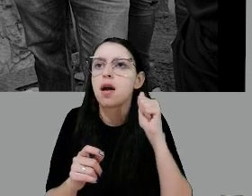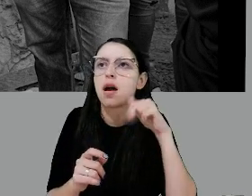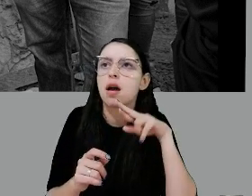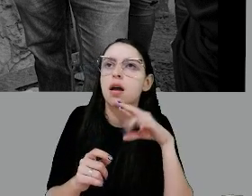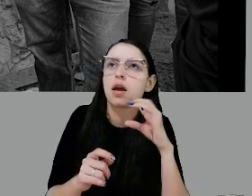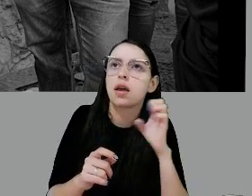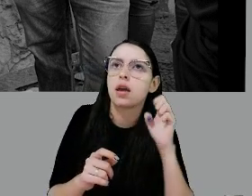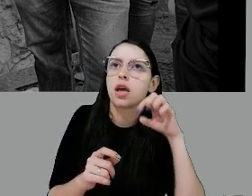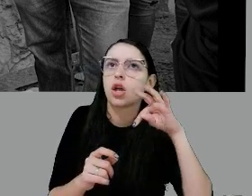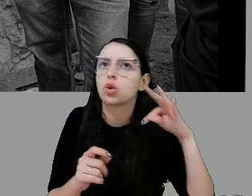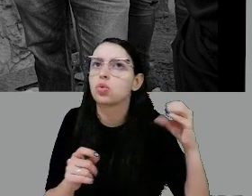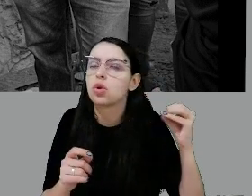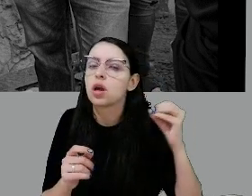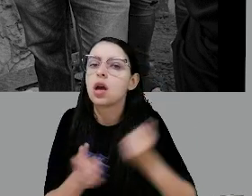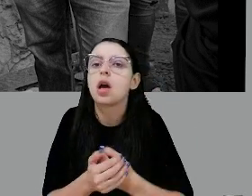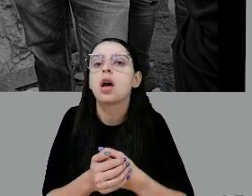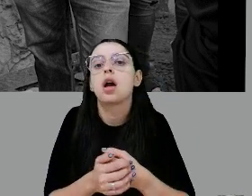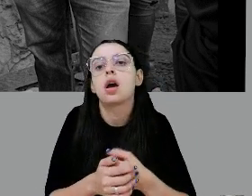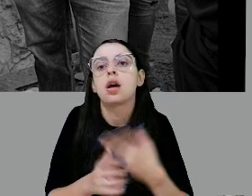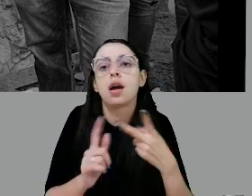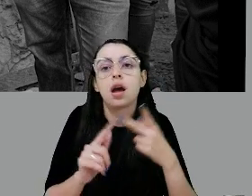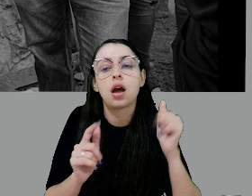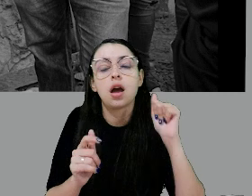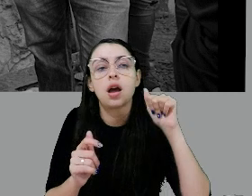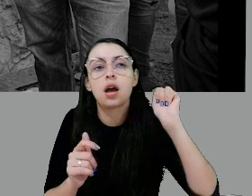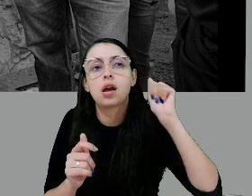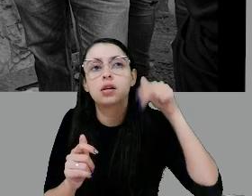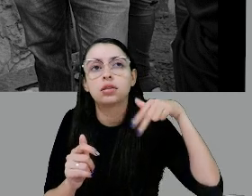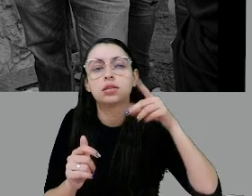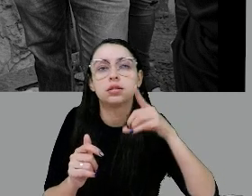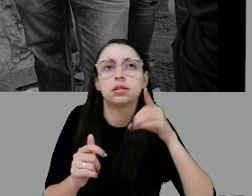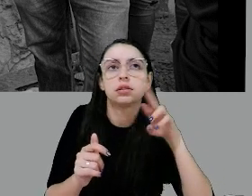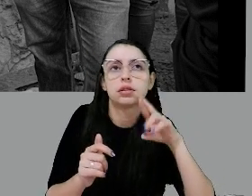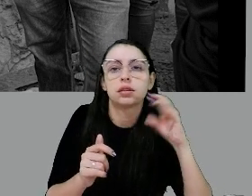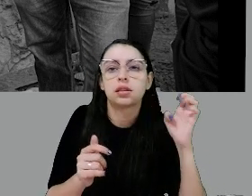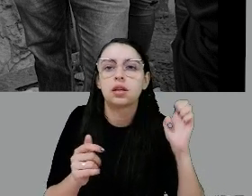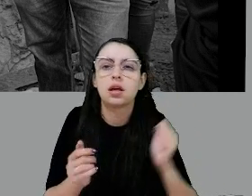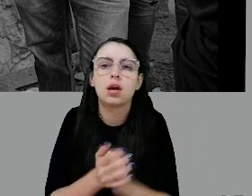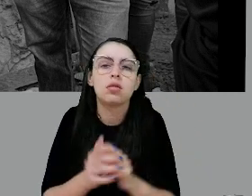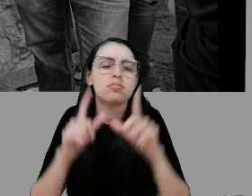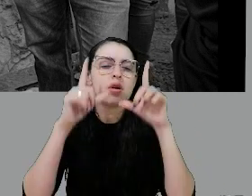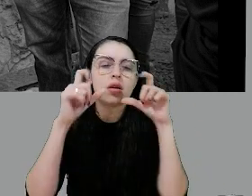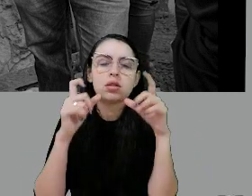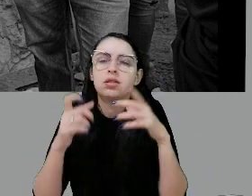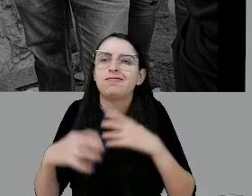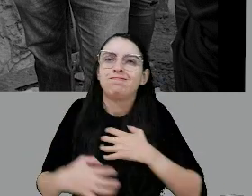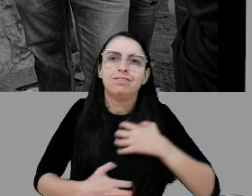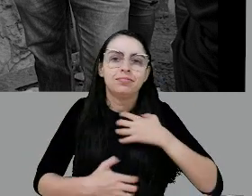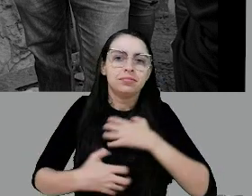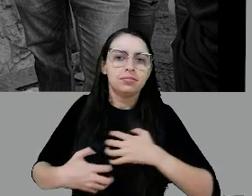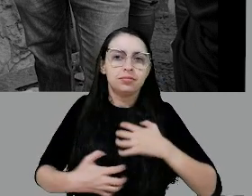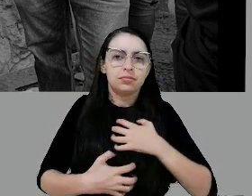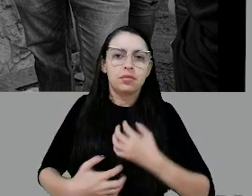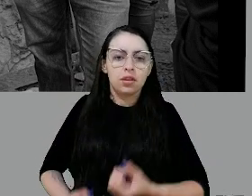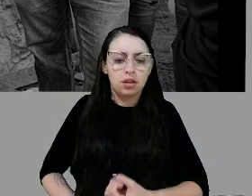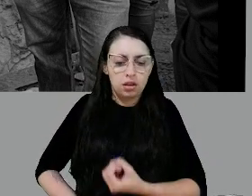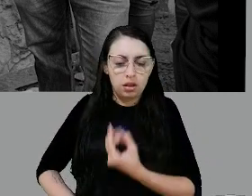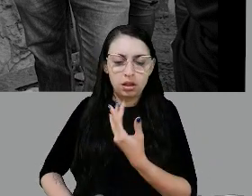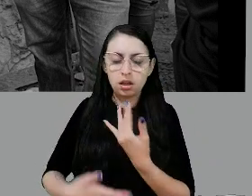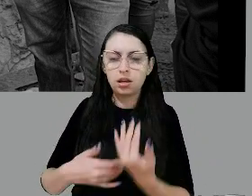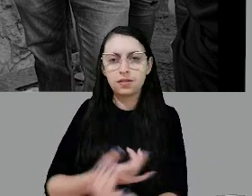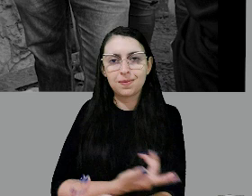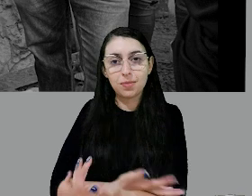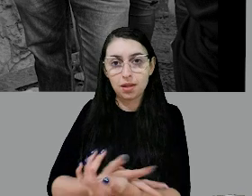e André Arruda por nos trazerem essas imagens tão tocantes, por expressarem